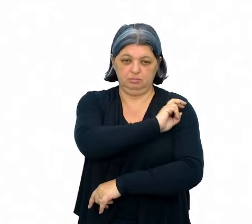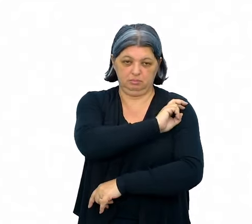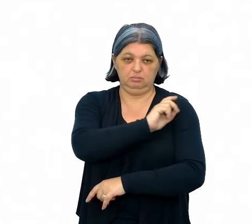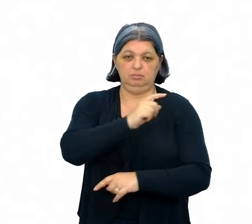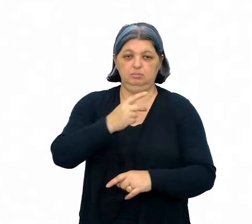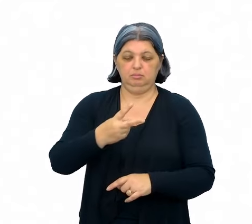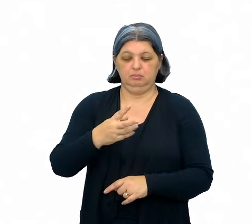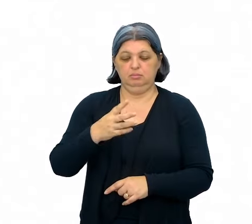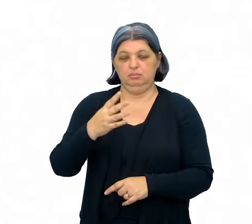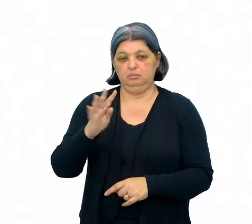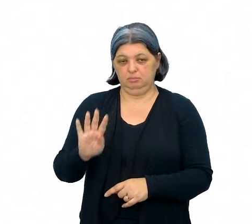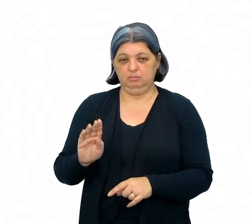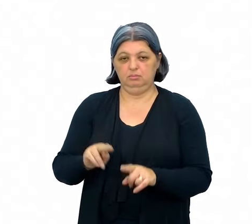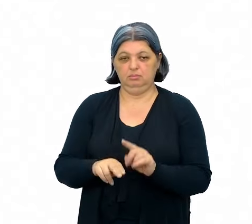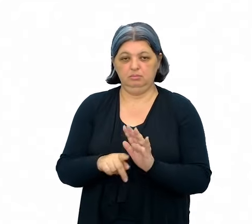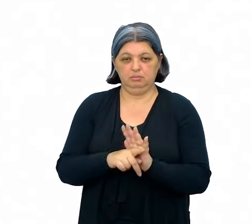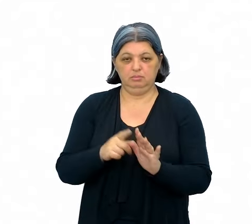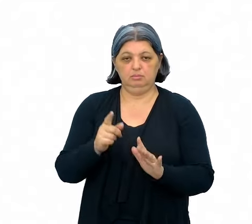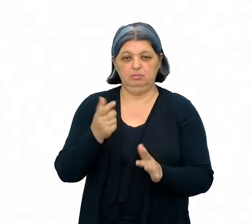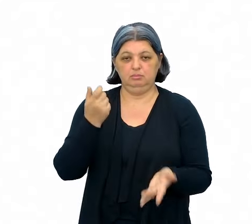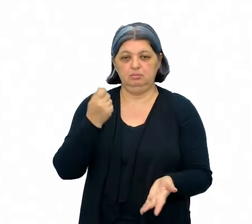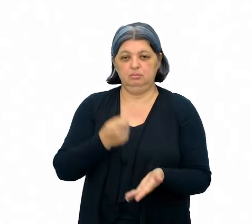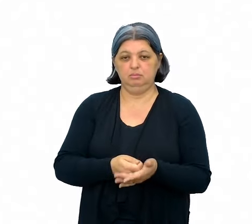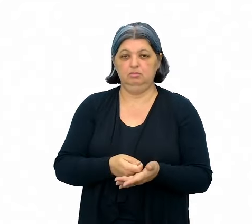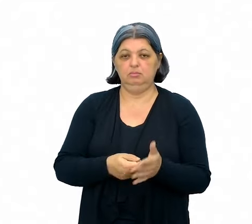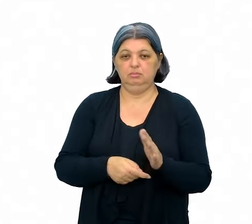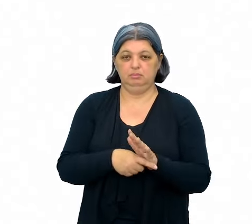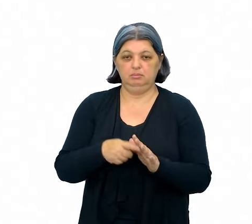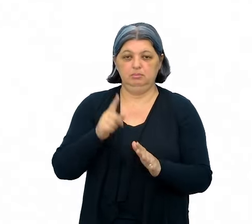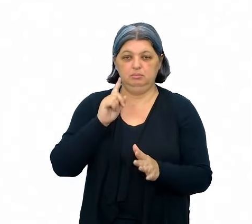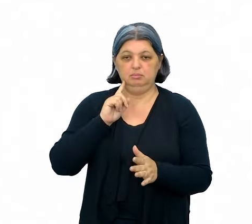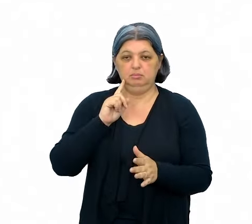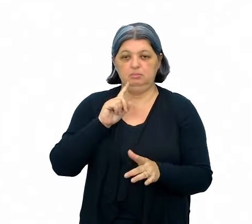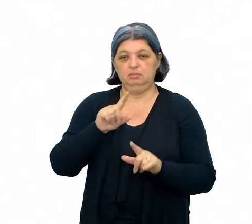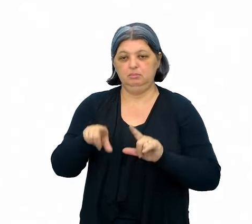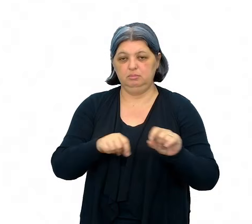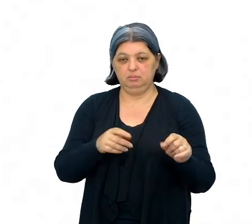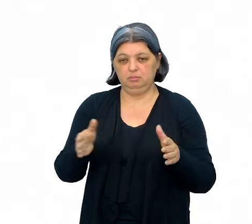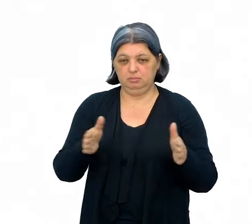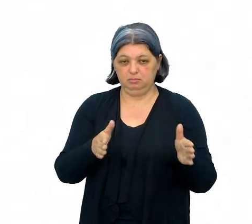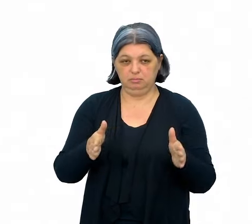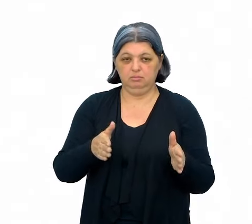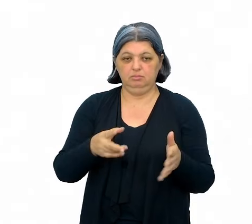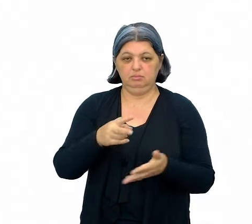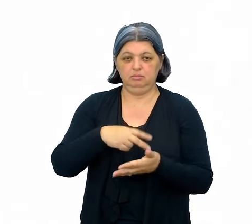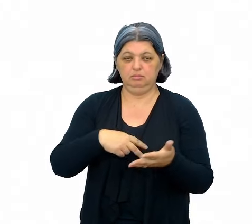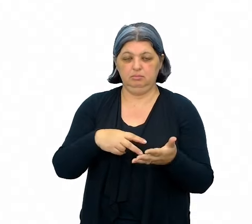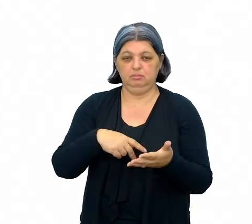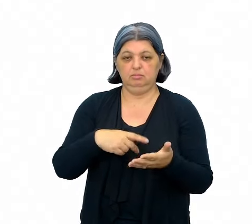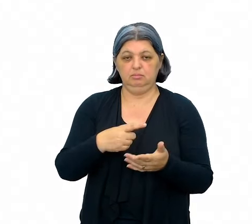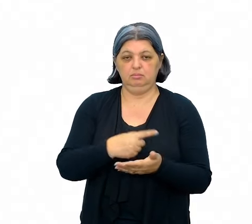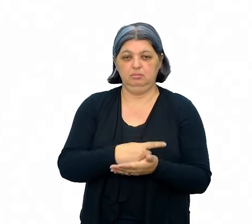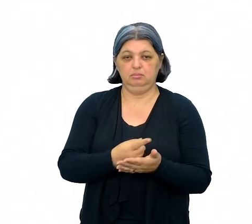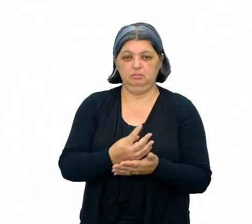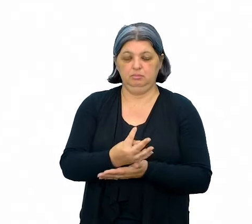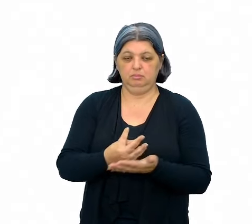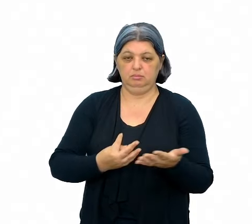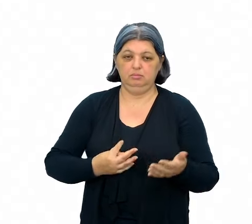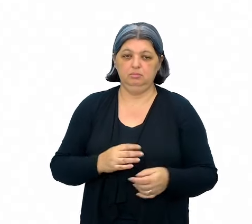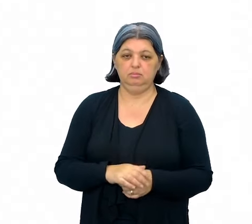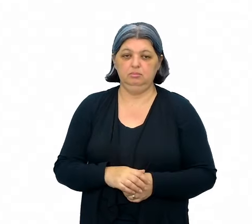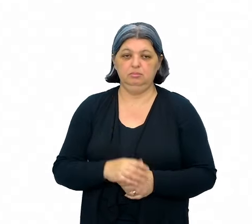não antecipações e inferências realizadas antes e durante a leitura do gênero textual.